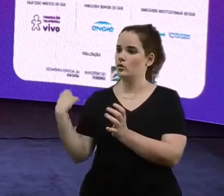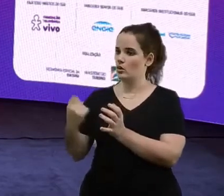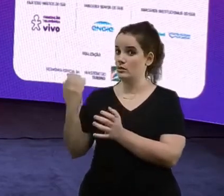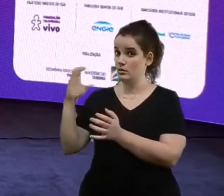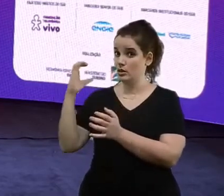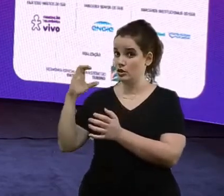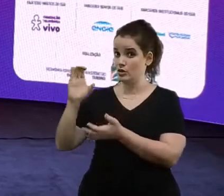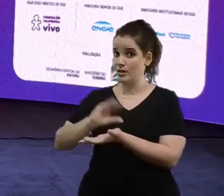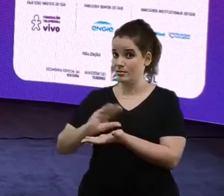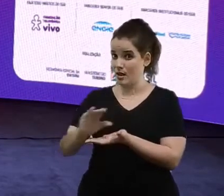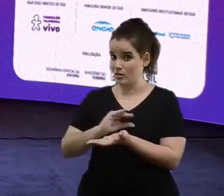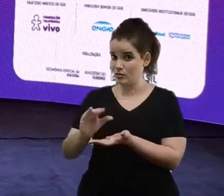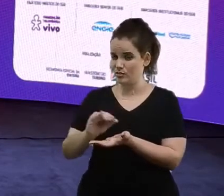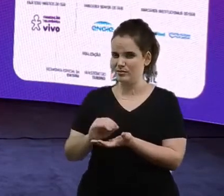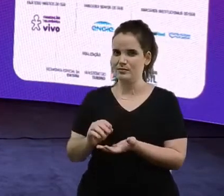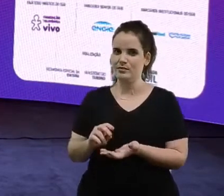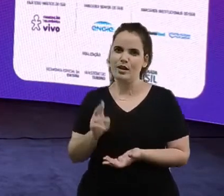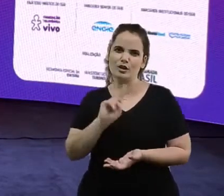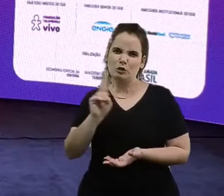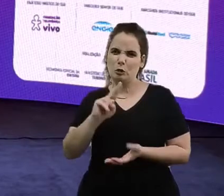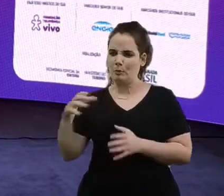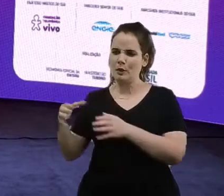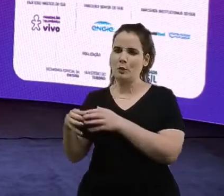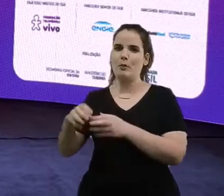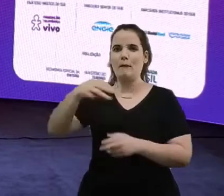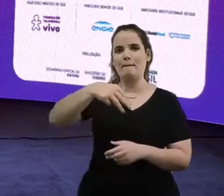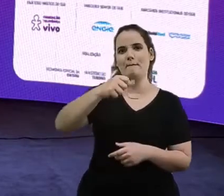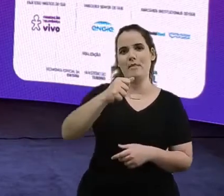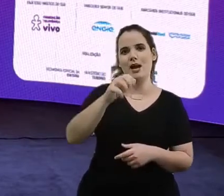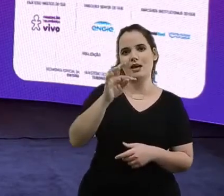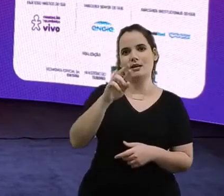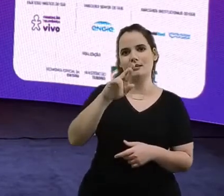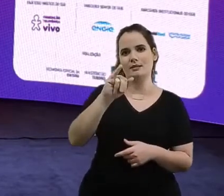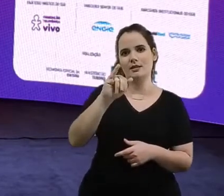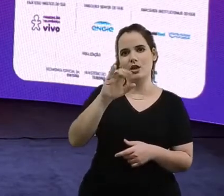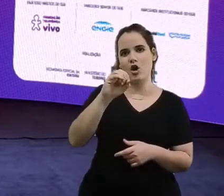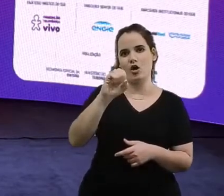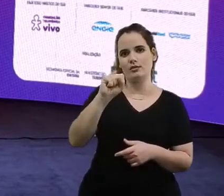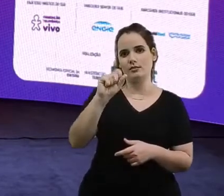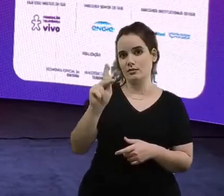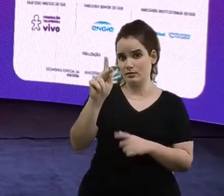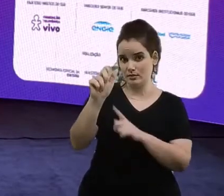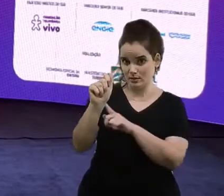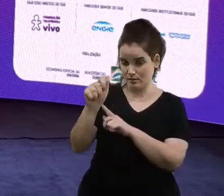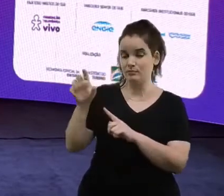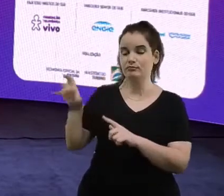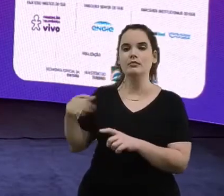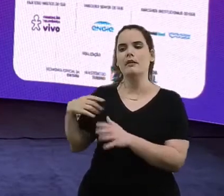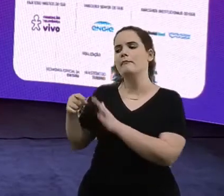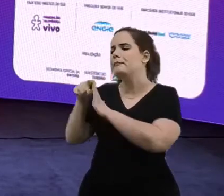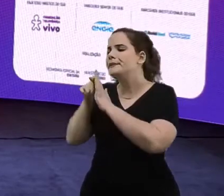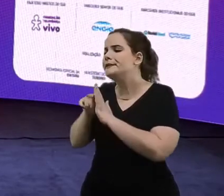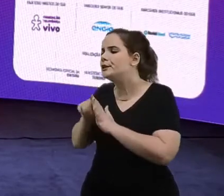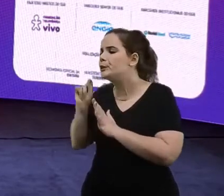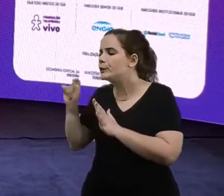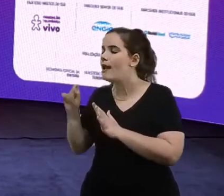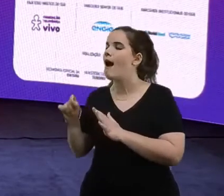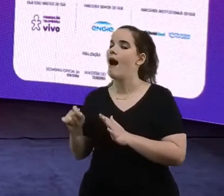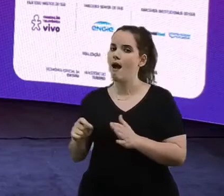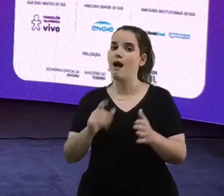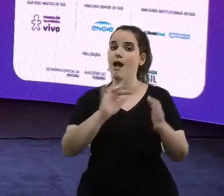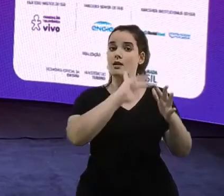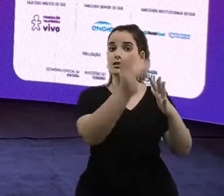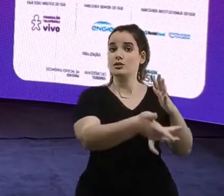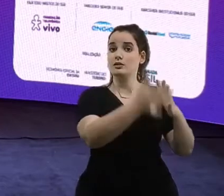que a gente chamou de Matrioska na época, e a gente fez uma pesquisa sobre o que as pessoas estavam falando nas redes sociais sobre